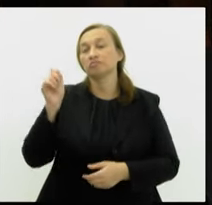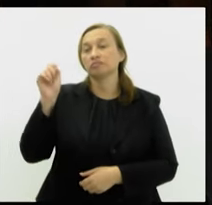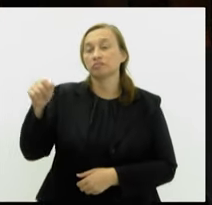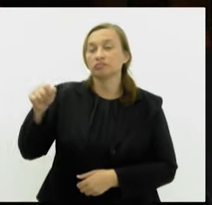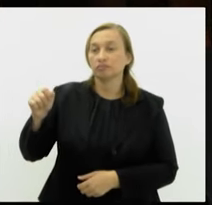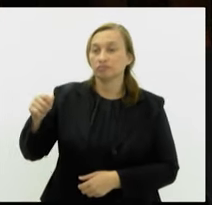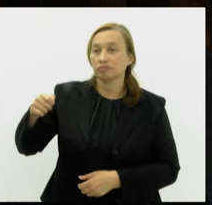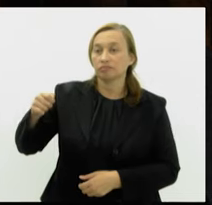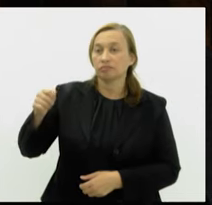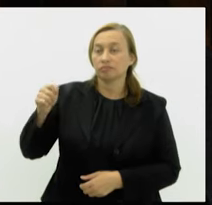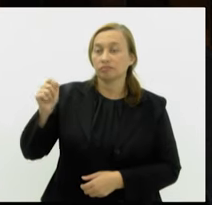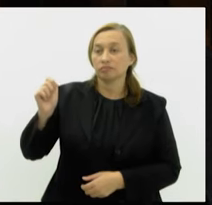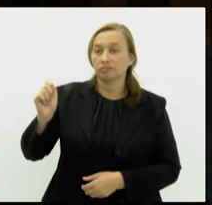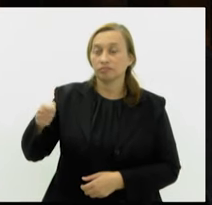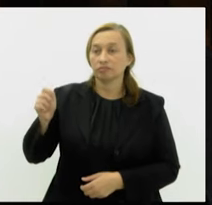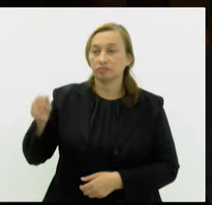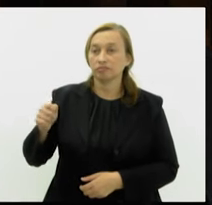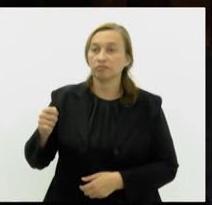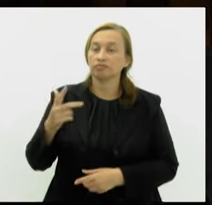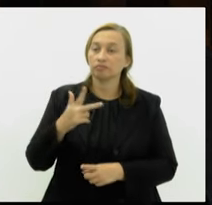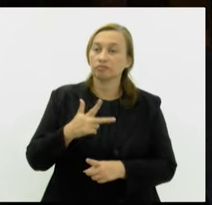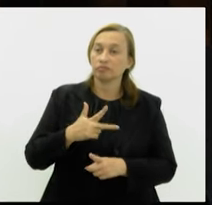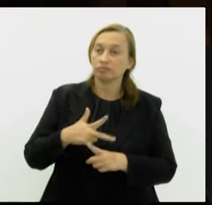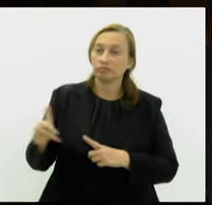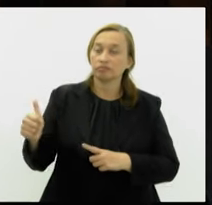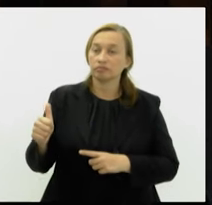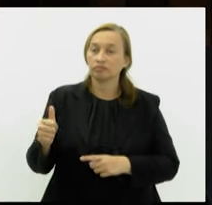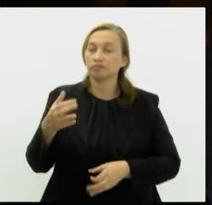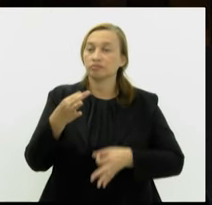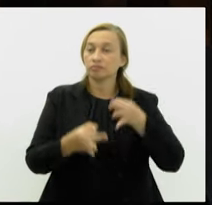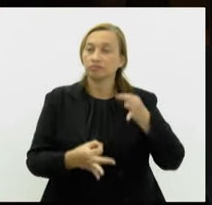uma vitória na justiça, um acordo